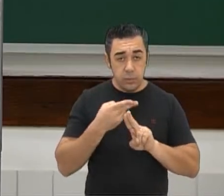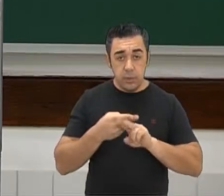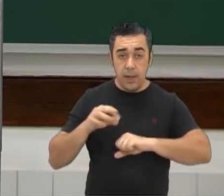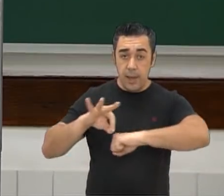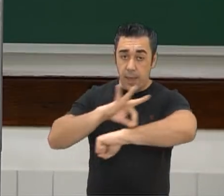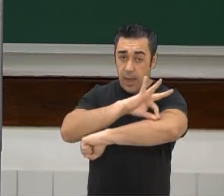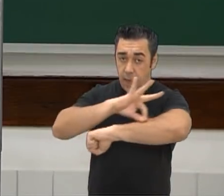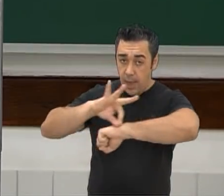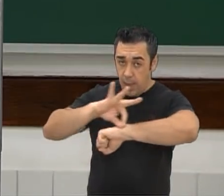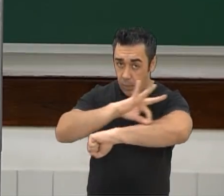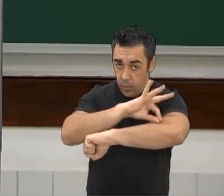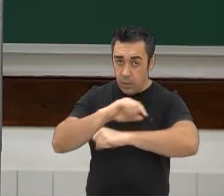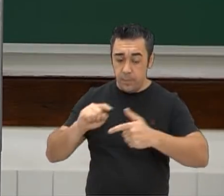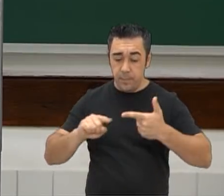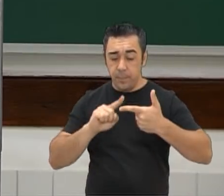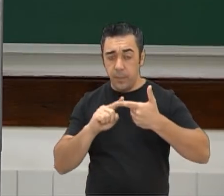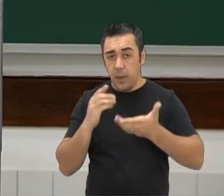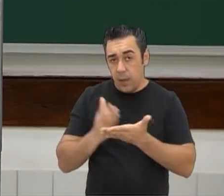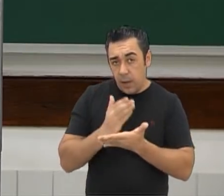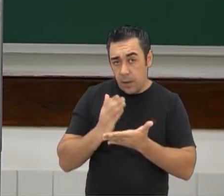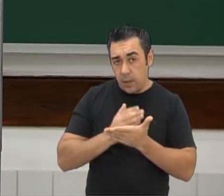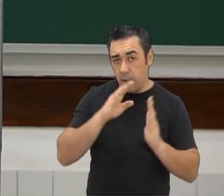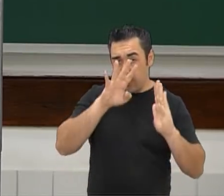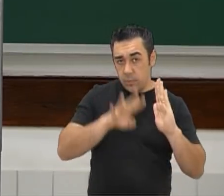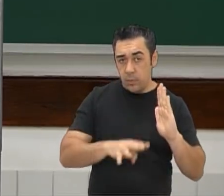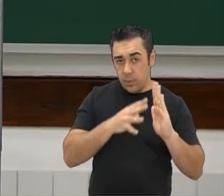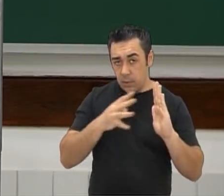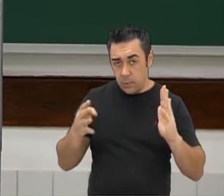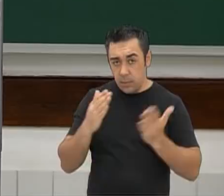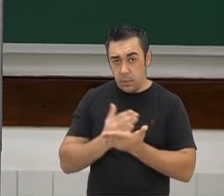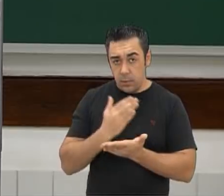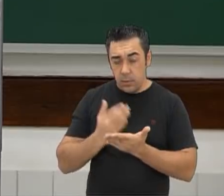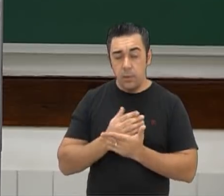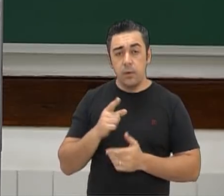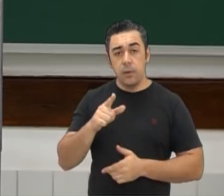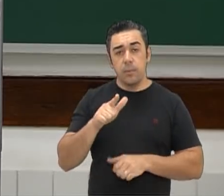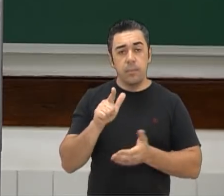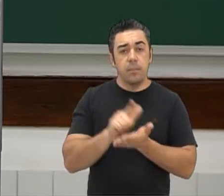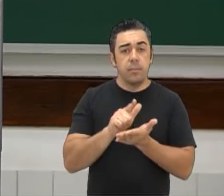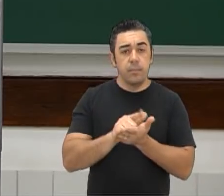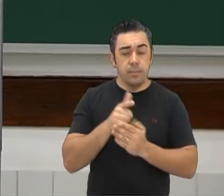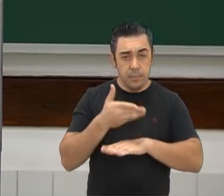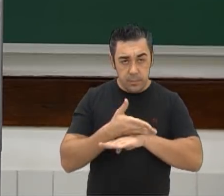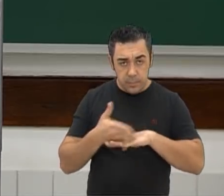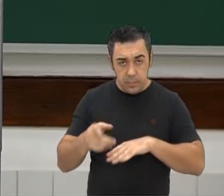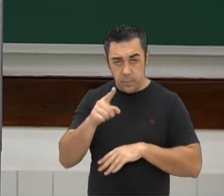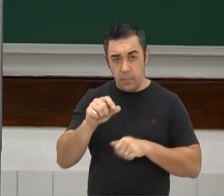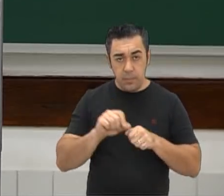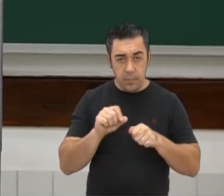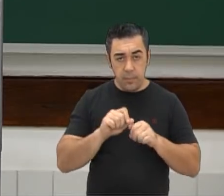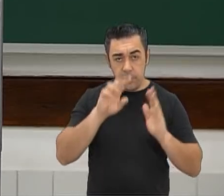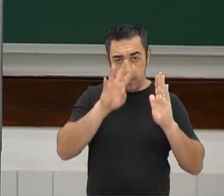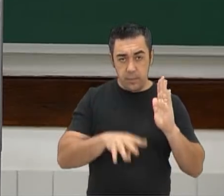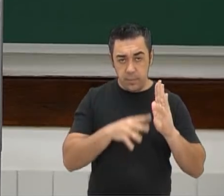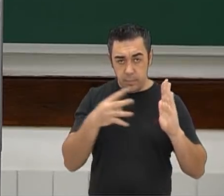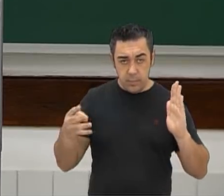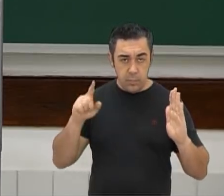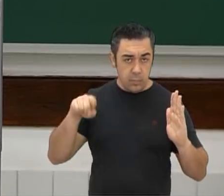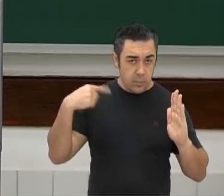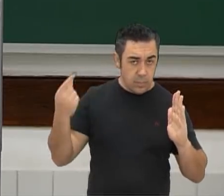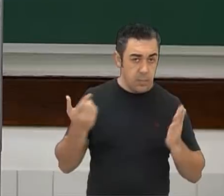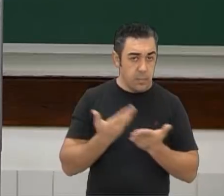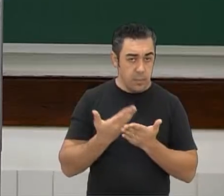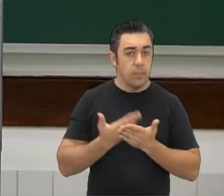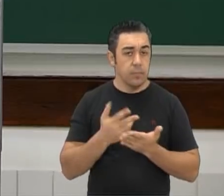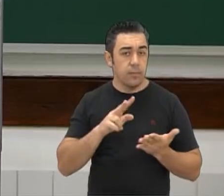régua, a malha quadriculada ou caderno quadriculado e a folha sulfite fazendo quadriculado. Nas próximas aulas aí a